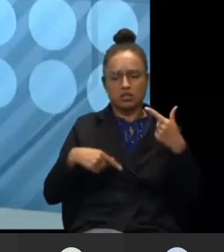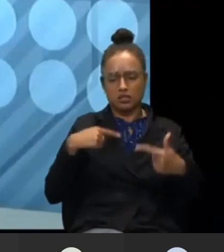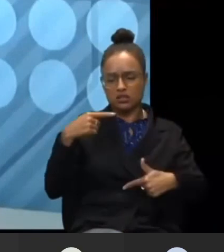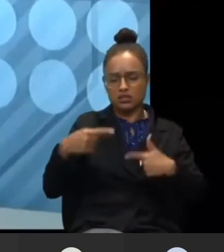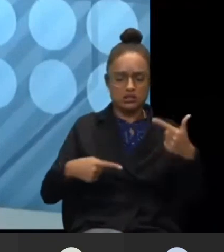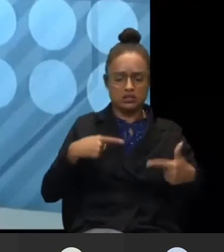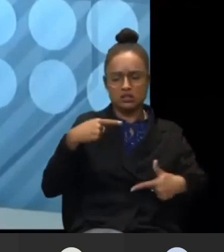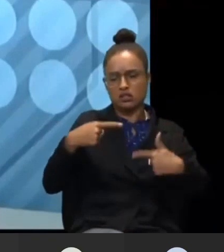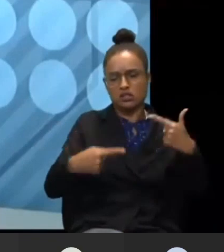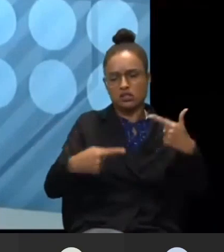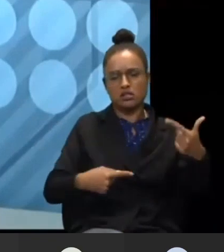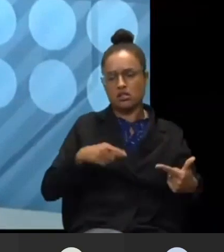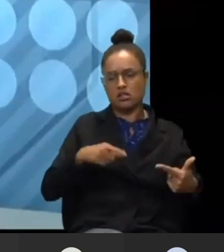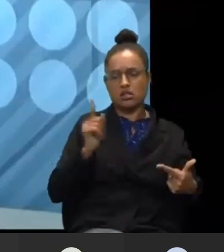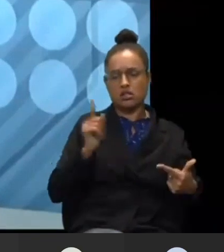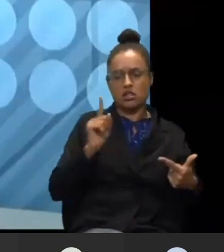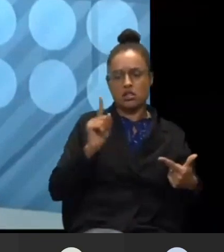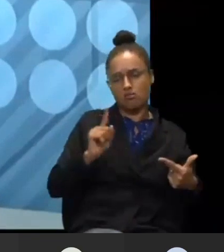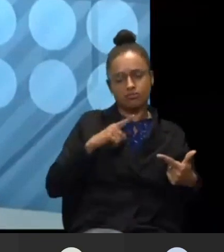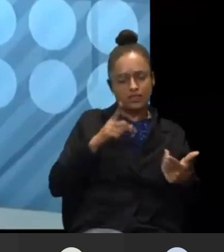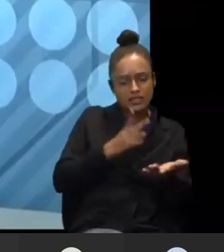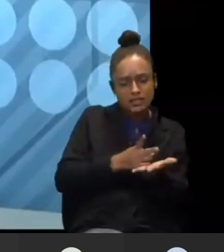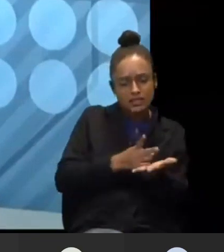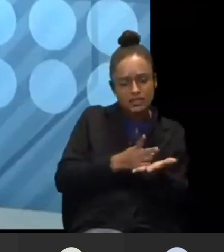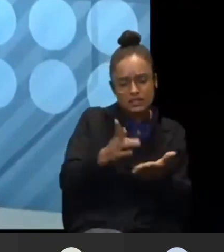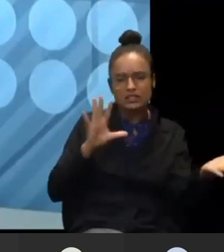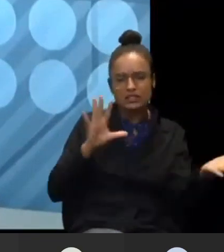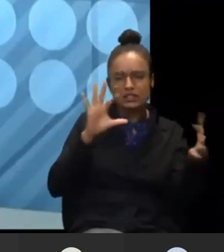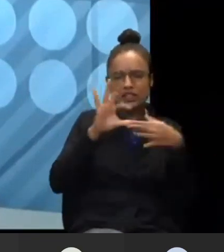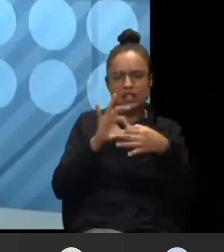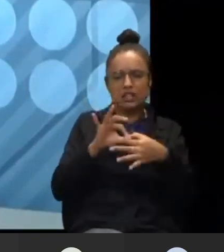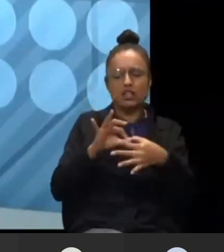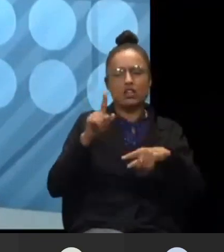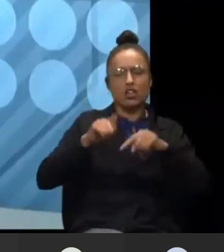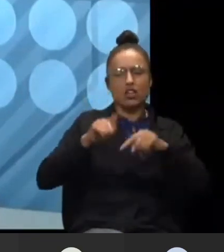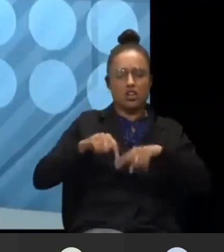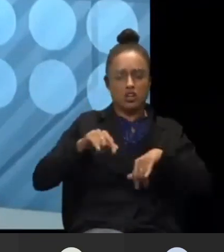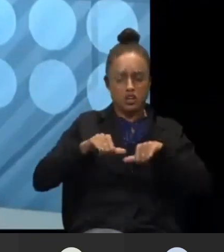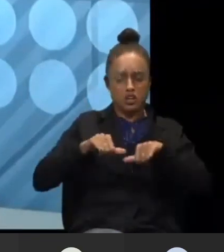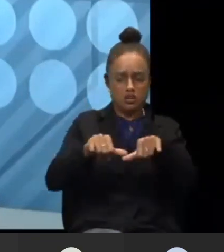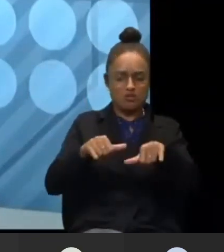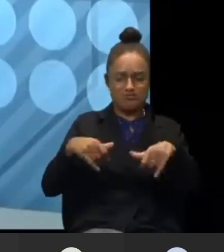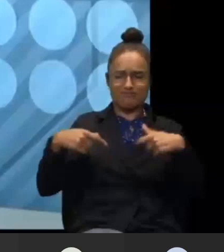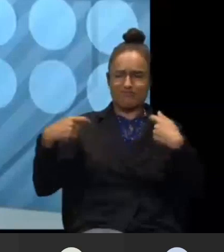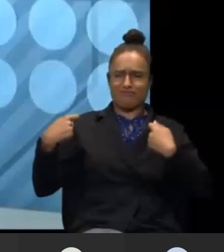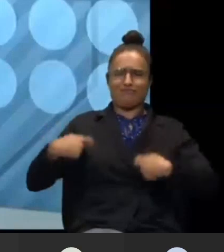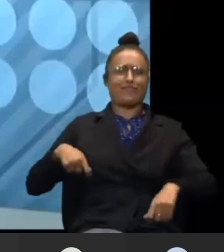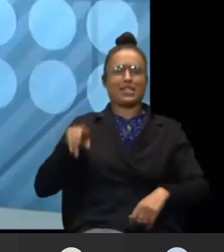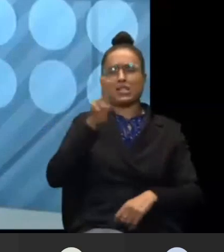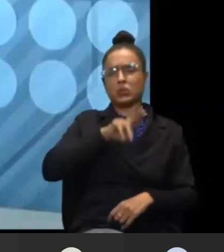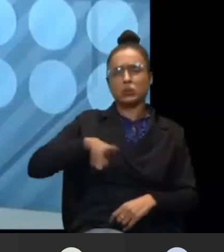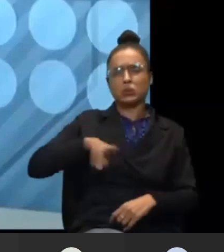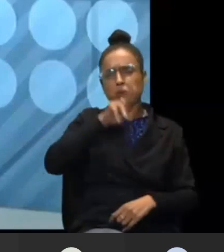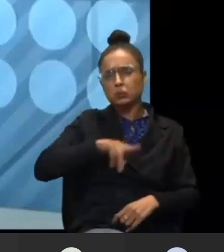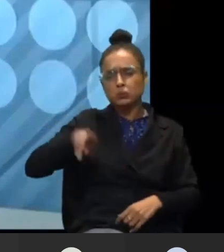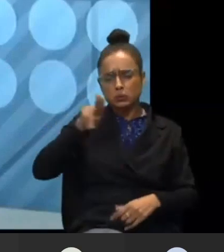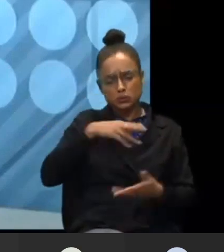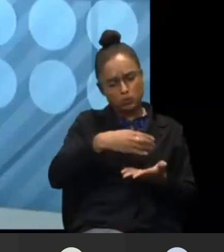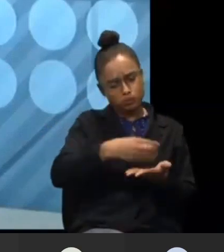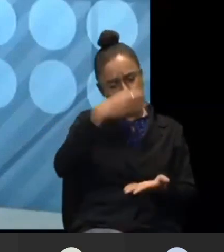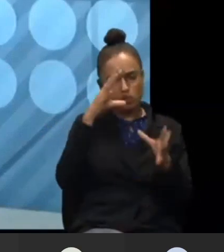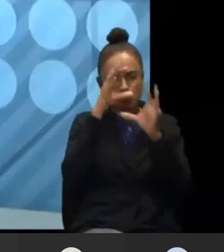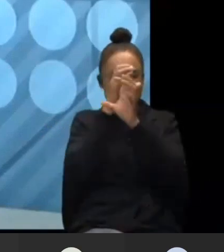produtos, eles não permanecem muito tempo na prateleira do supermercado. Então, não há necessidade de armazená-lo em frasco escuro,